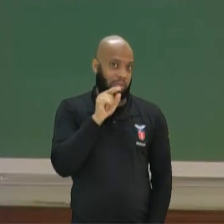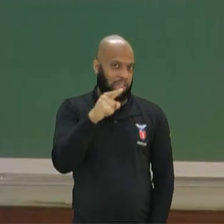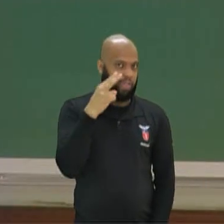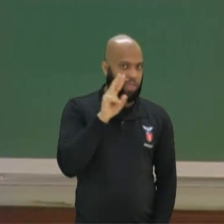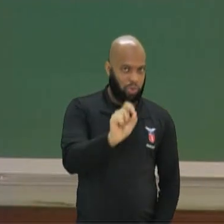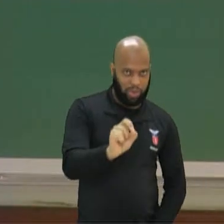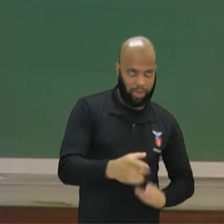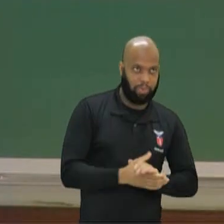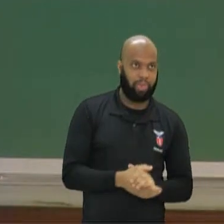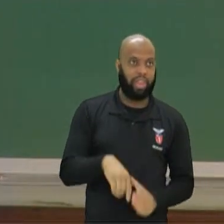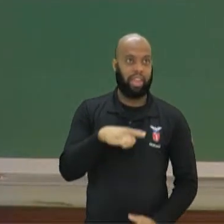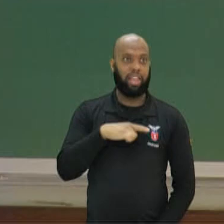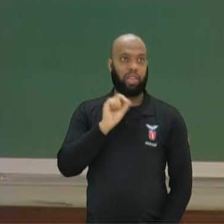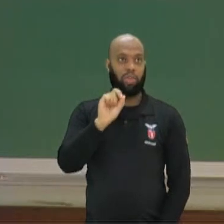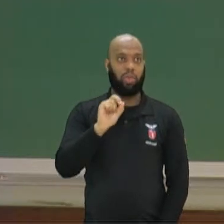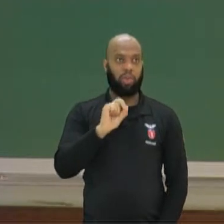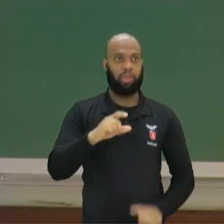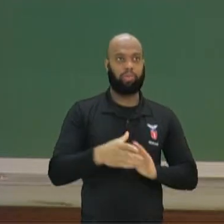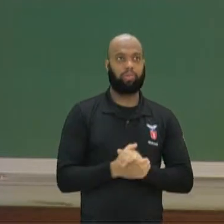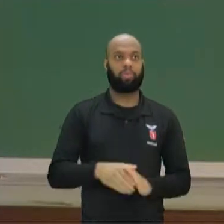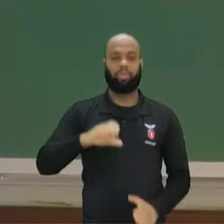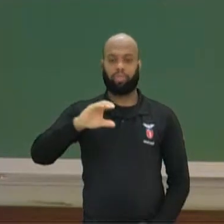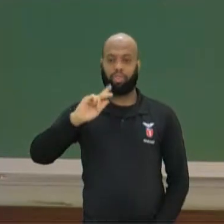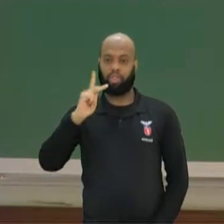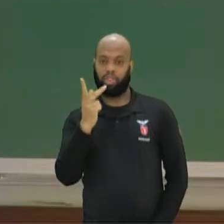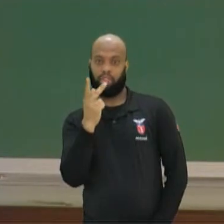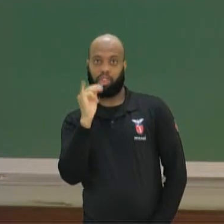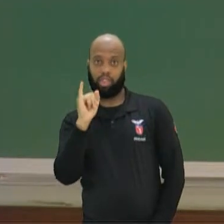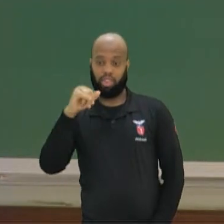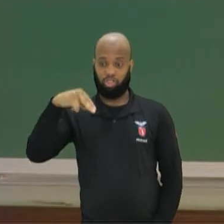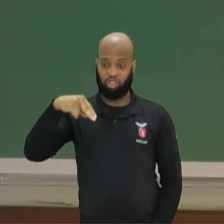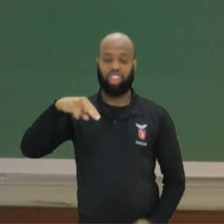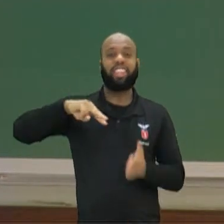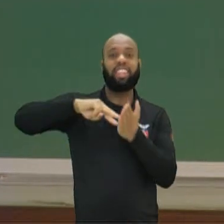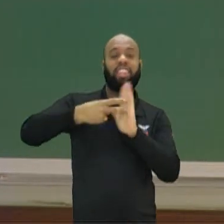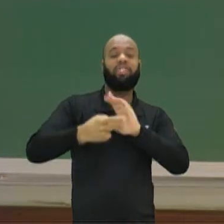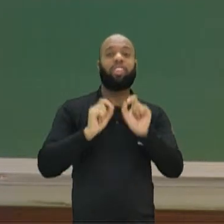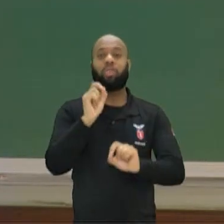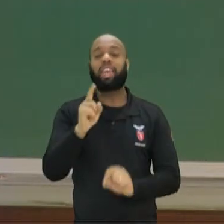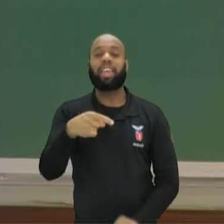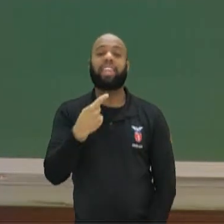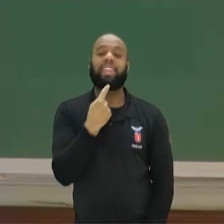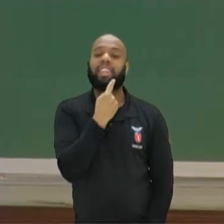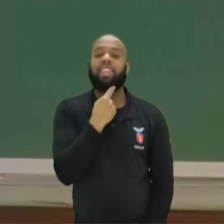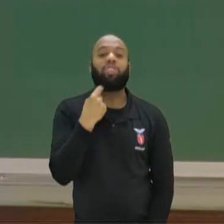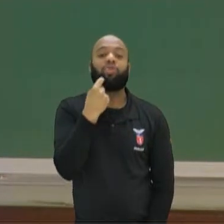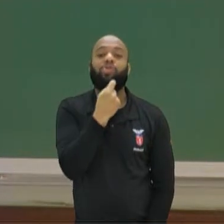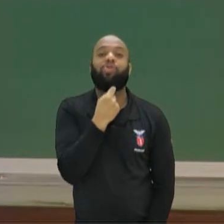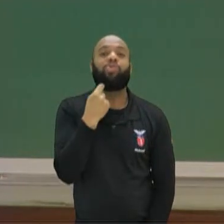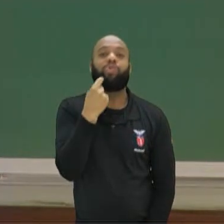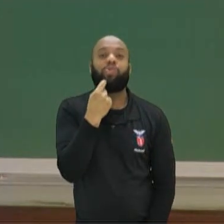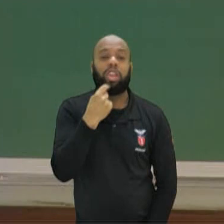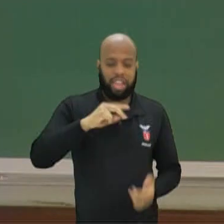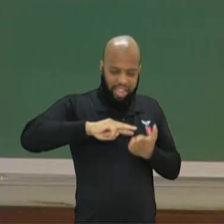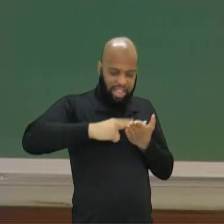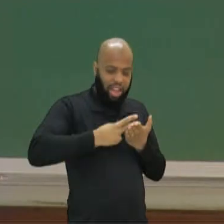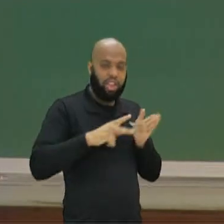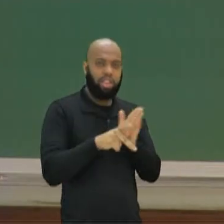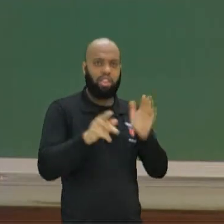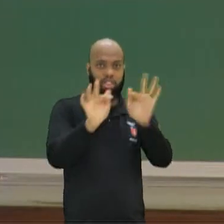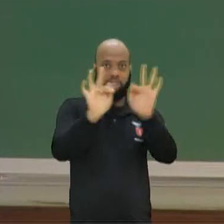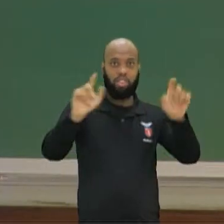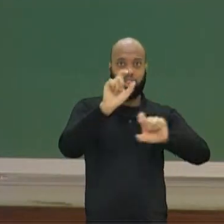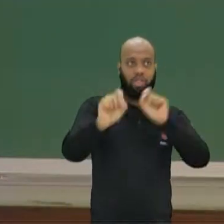que chin significa queixo, tá? E a expressão, a tradução dessa expressão